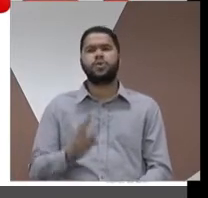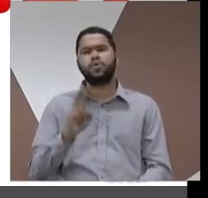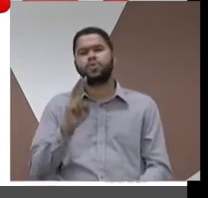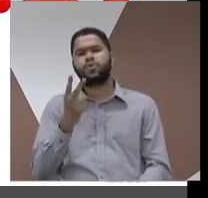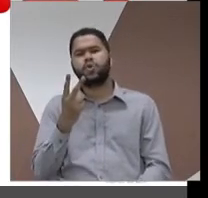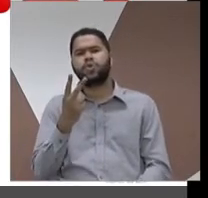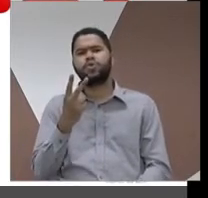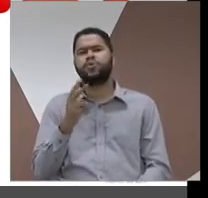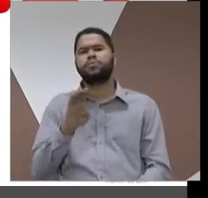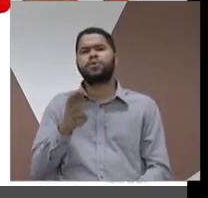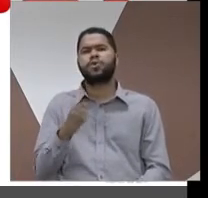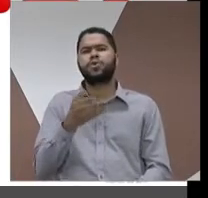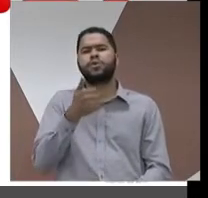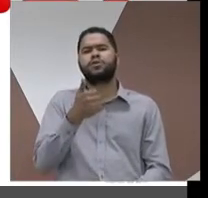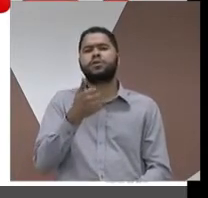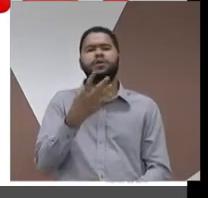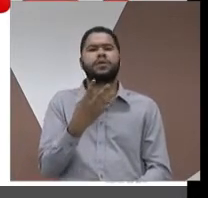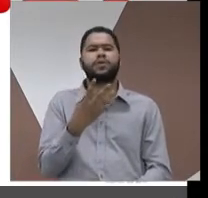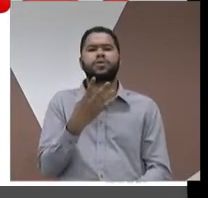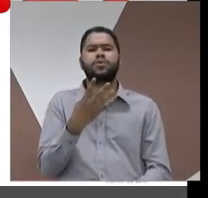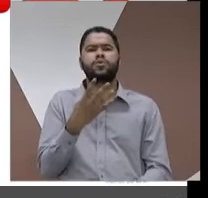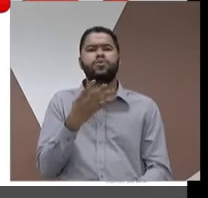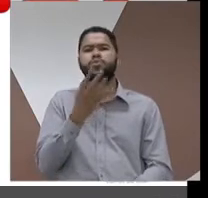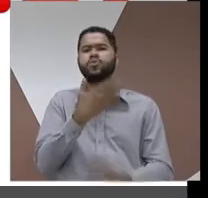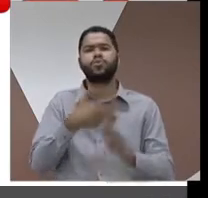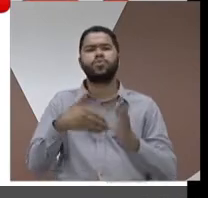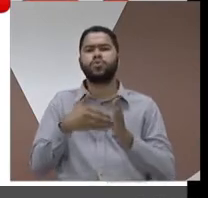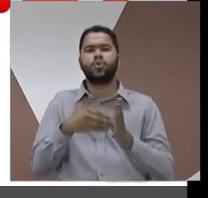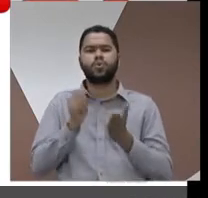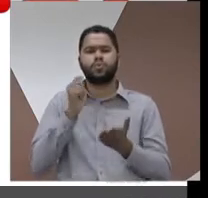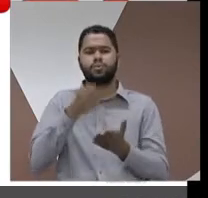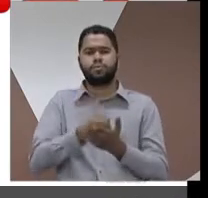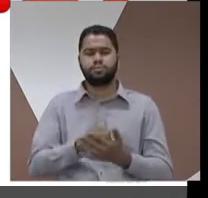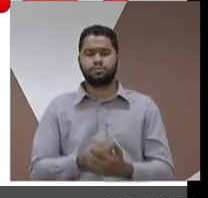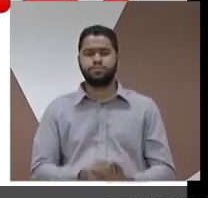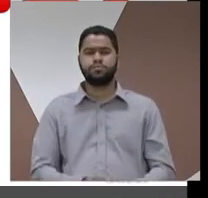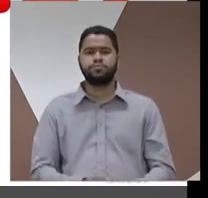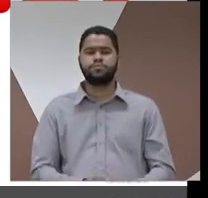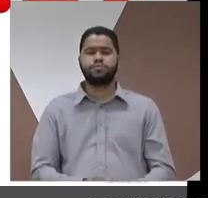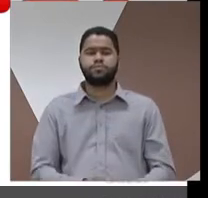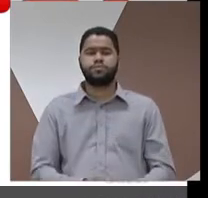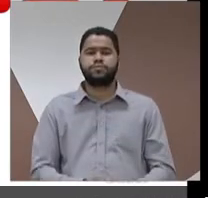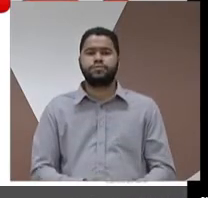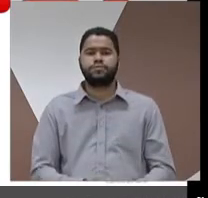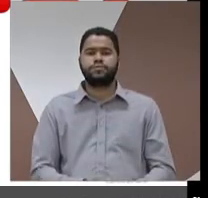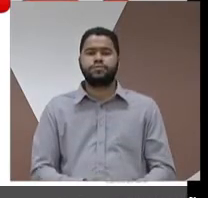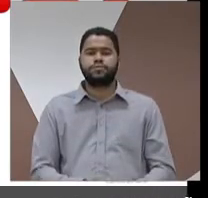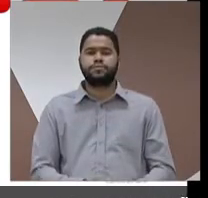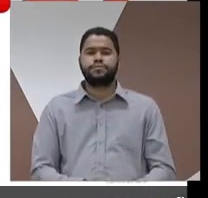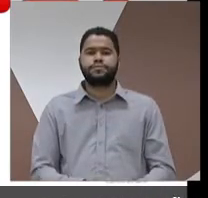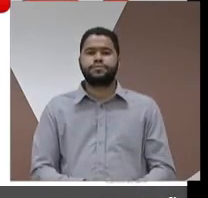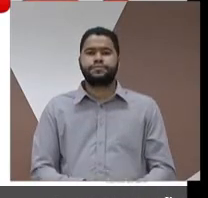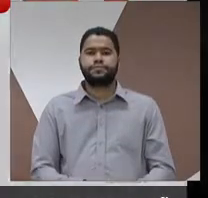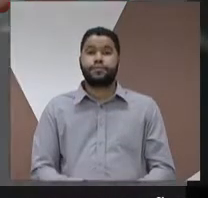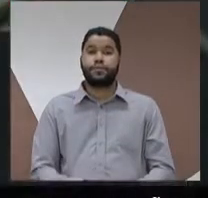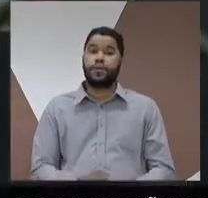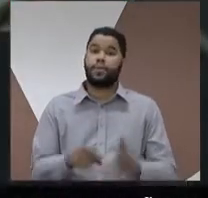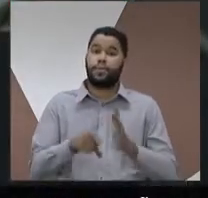14 meses paga todo o investimento de uma concessão de 30